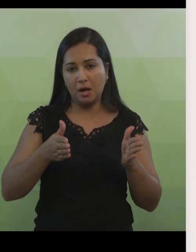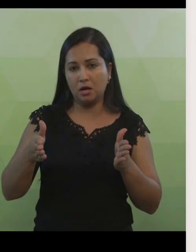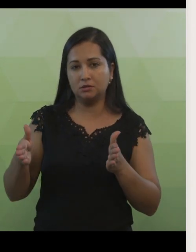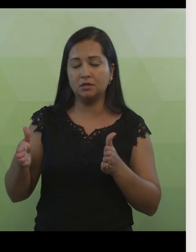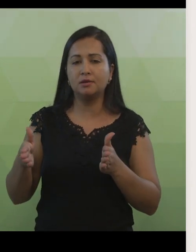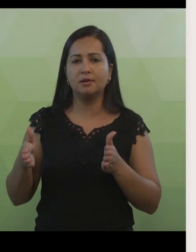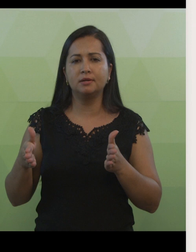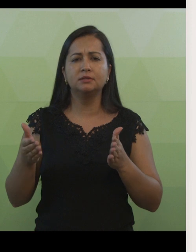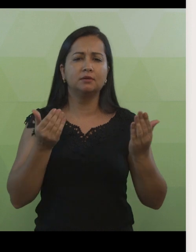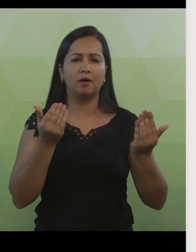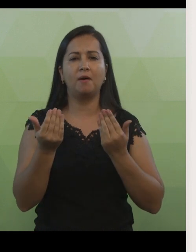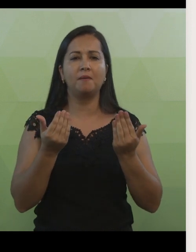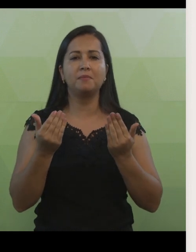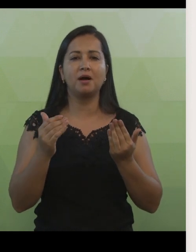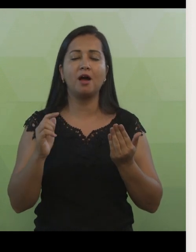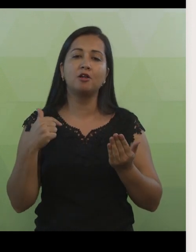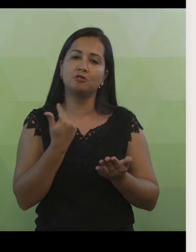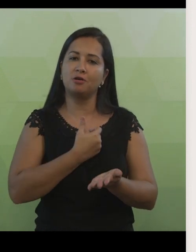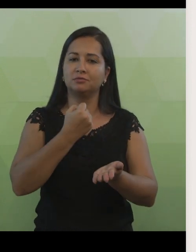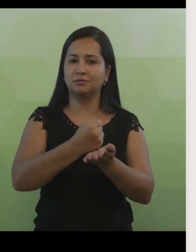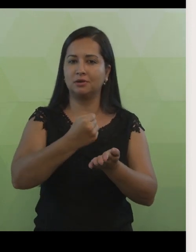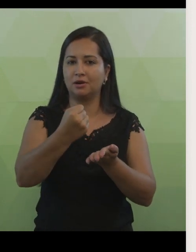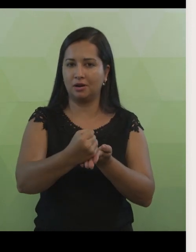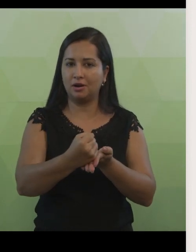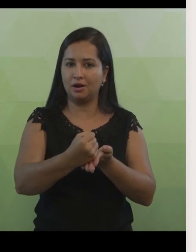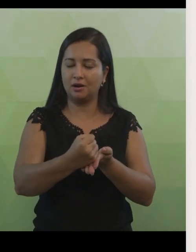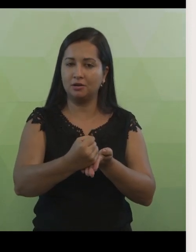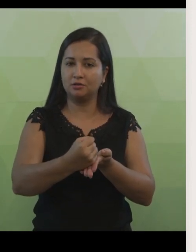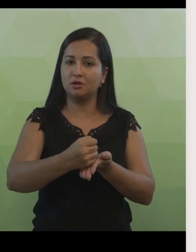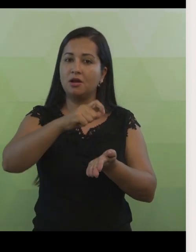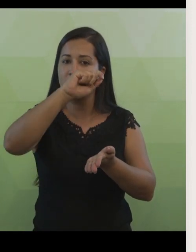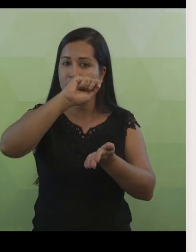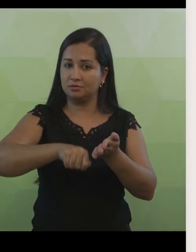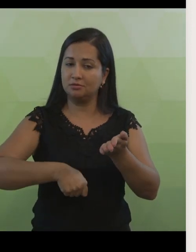autenticar um documento. Você vai